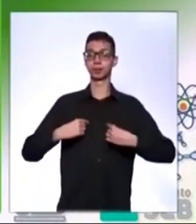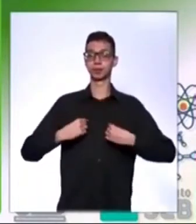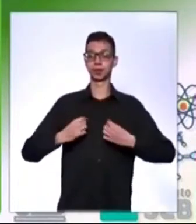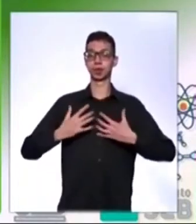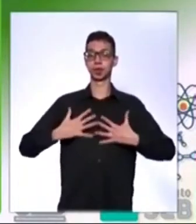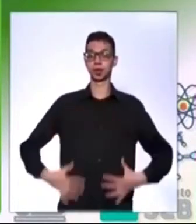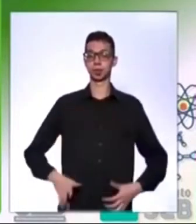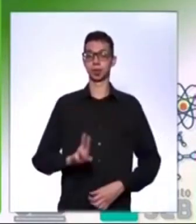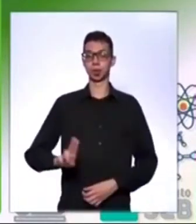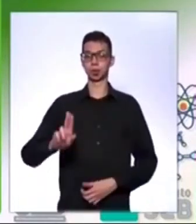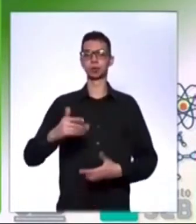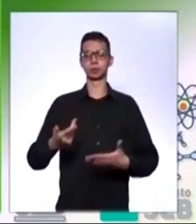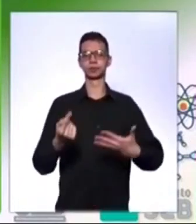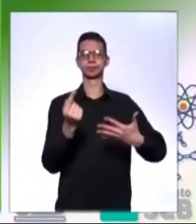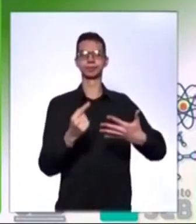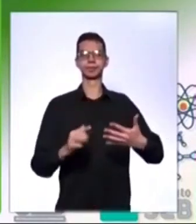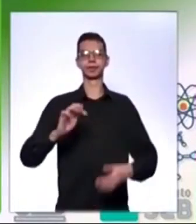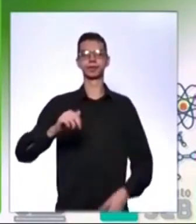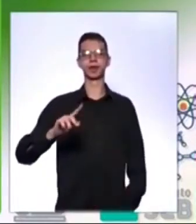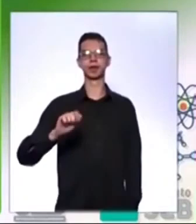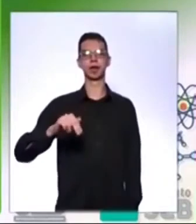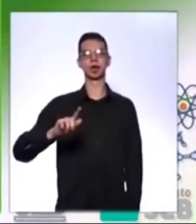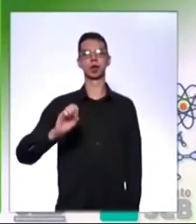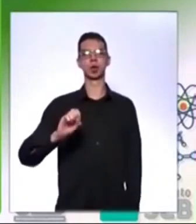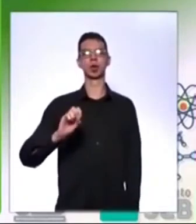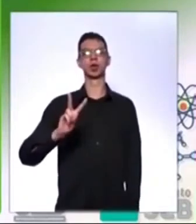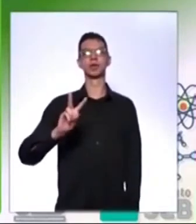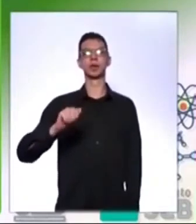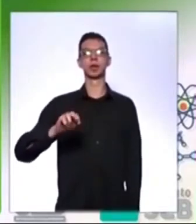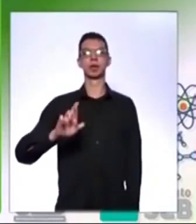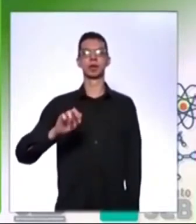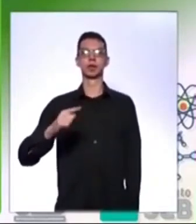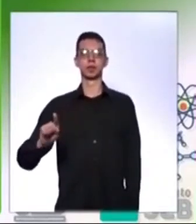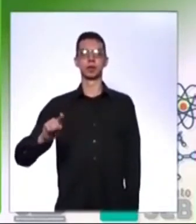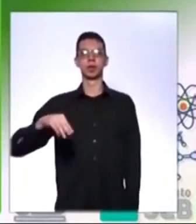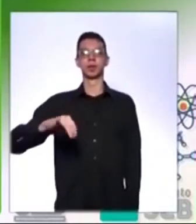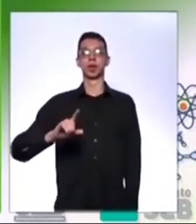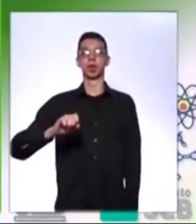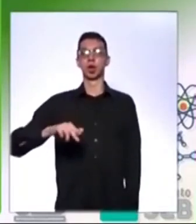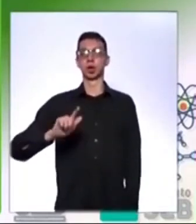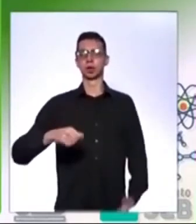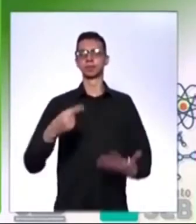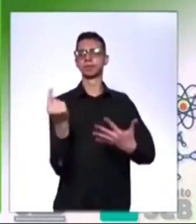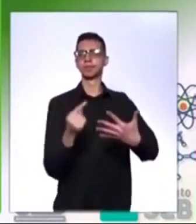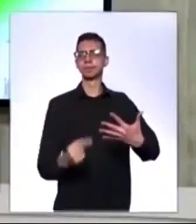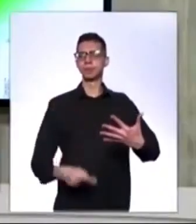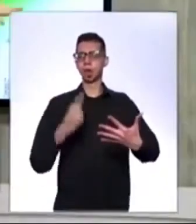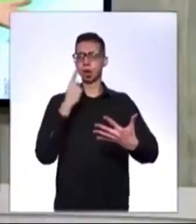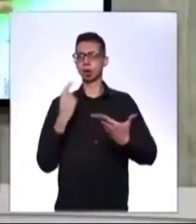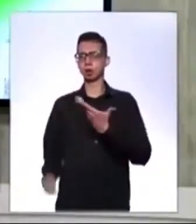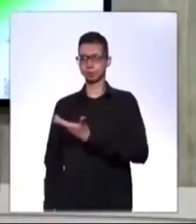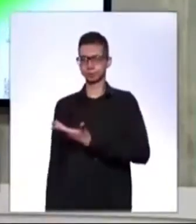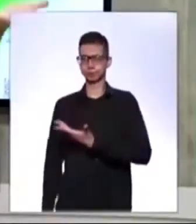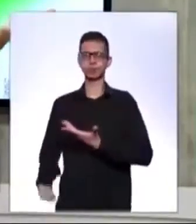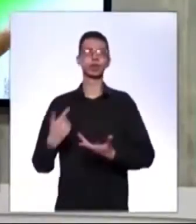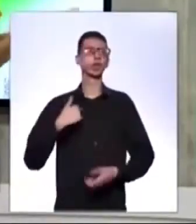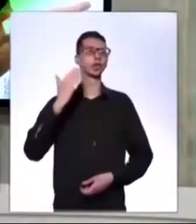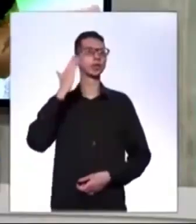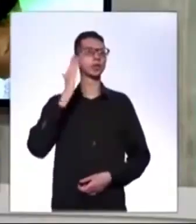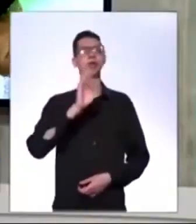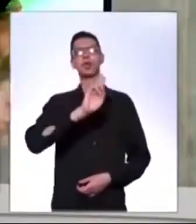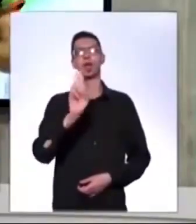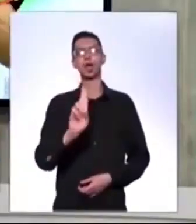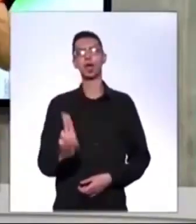o maneirão, a milonga, a chula, o chamamé. Oh, eu sei. É um bando de nome